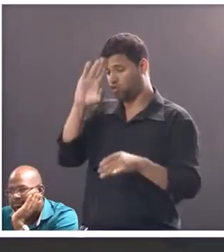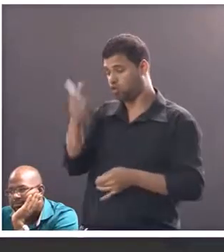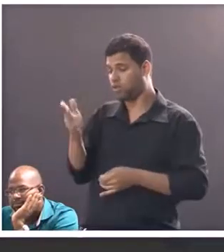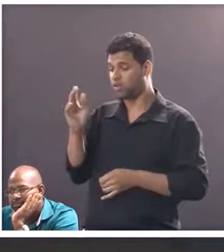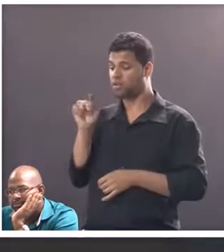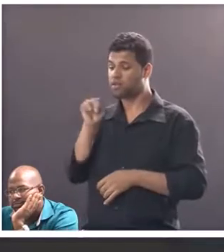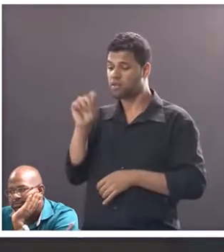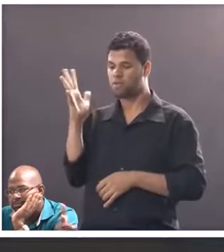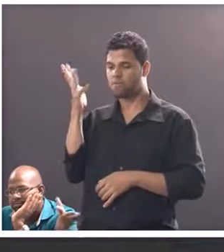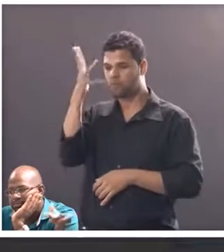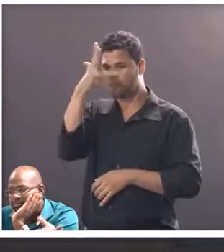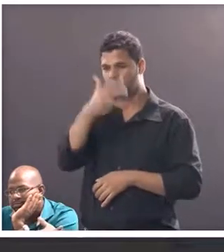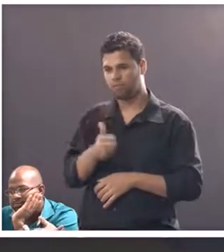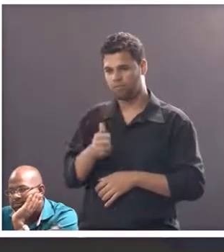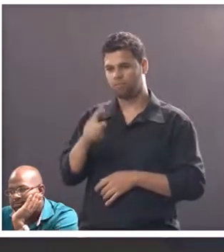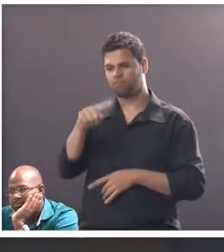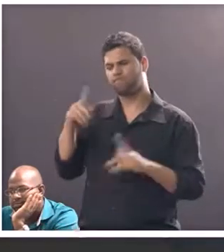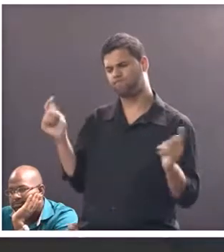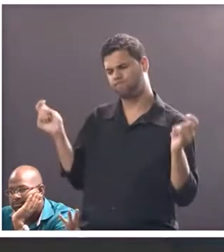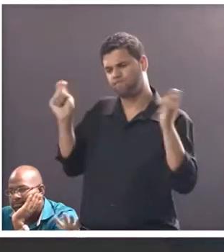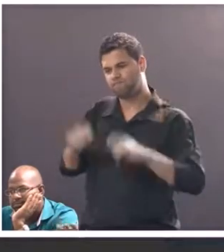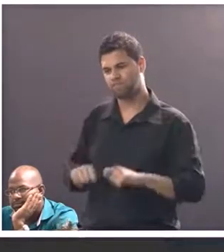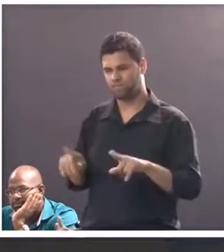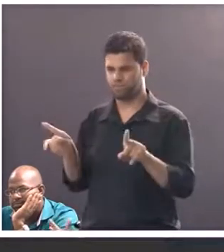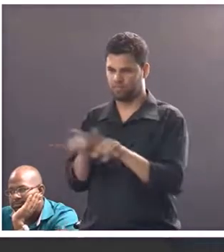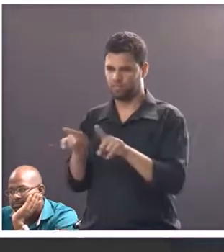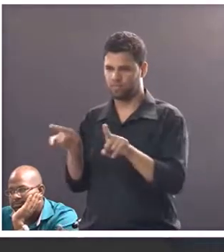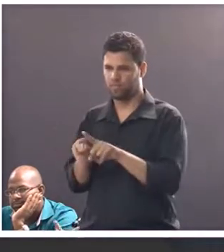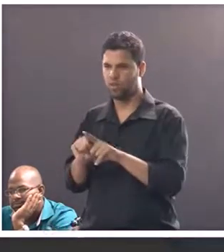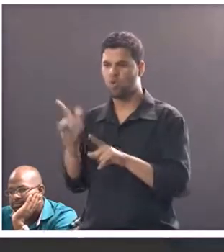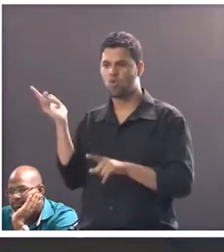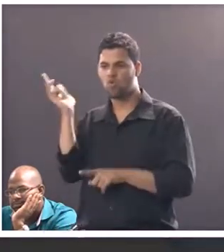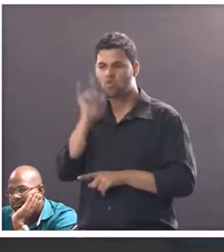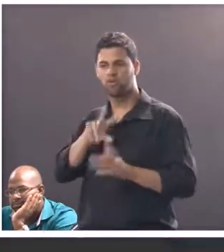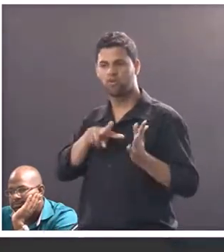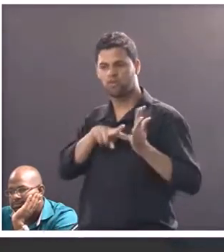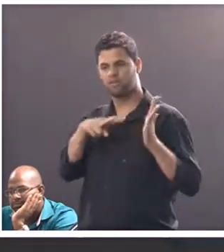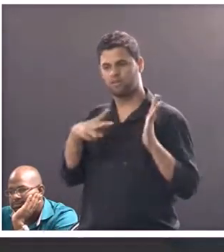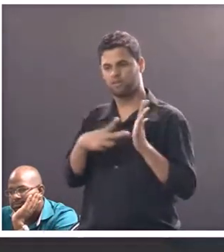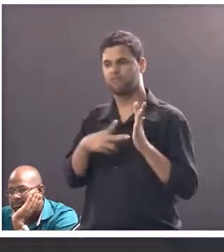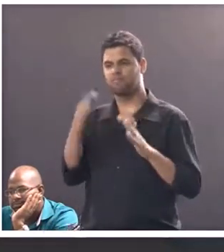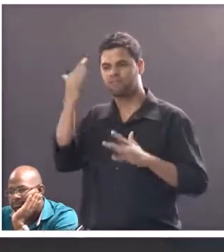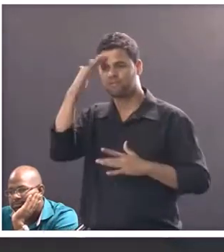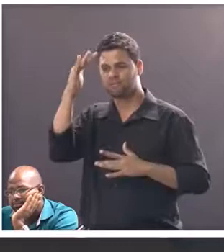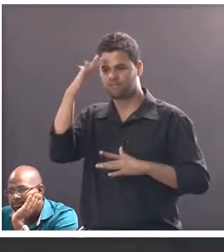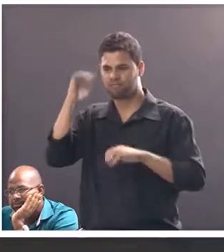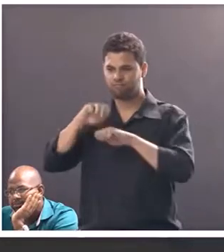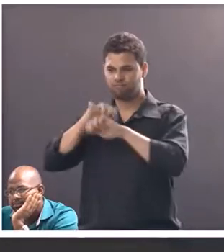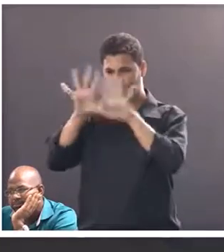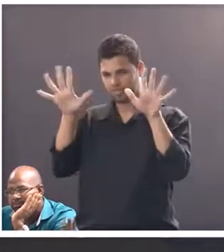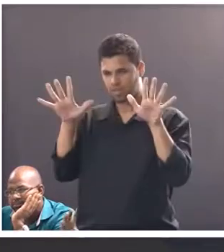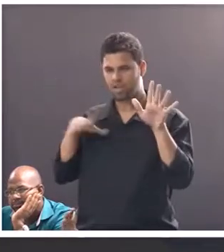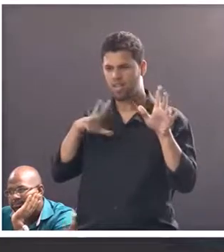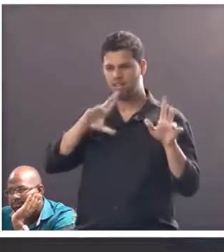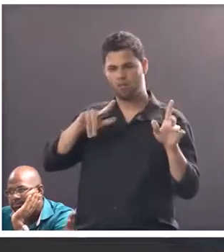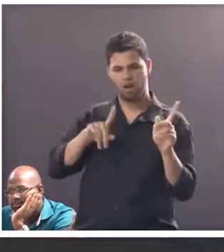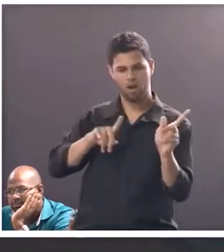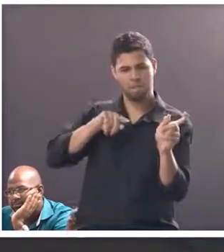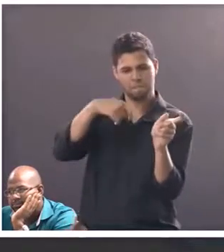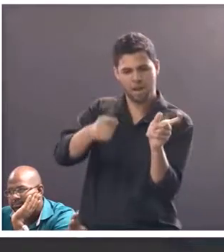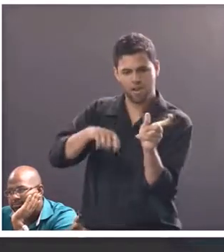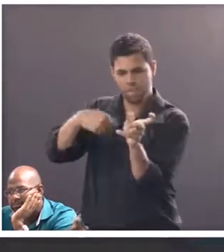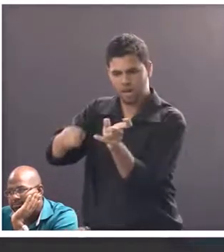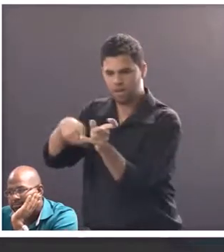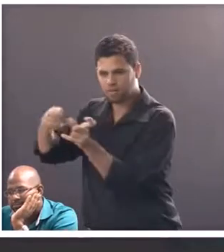bonito. Foi possível manter uma tradução literal, não palavra por palavra, porque há ali